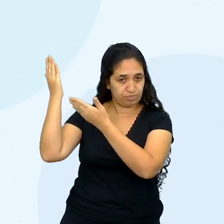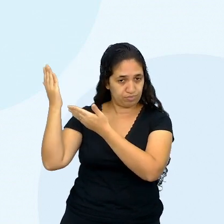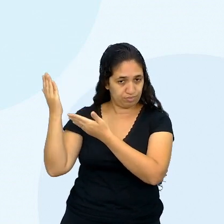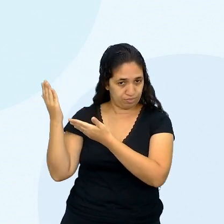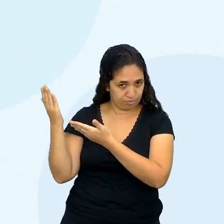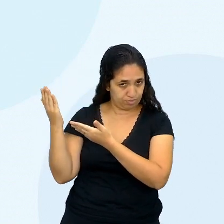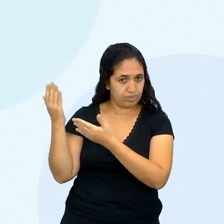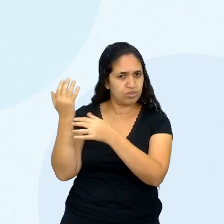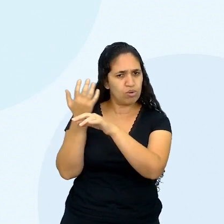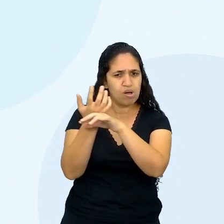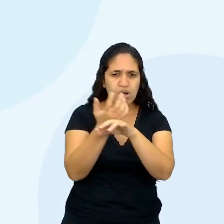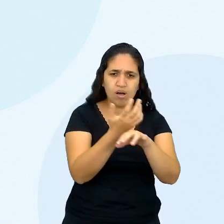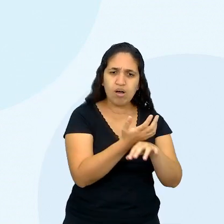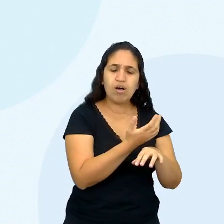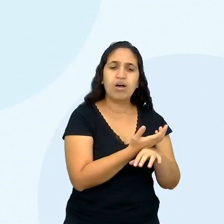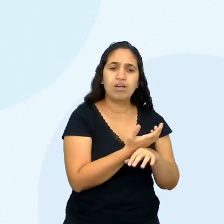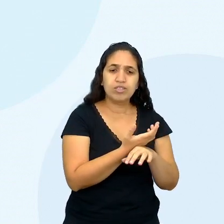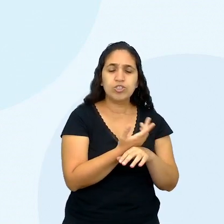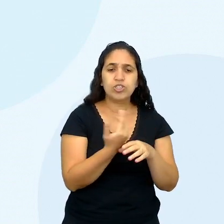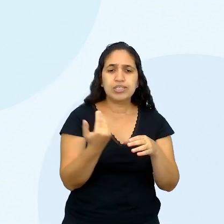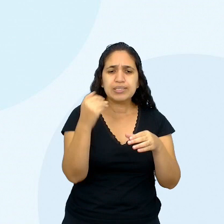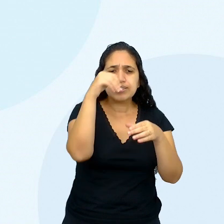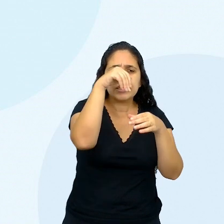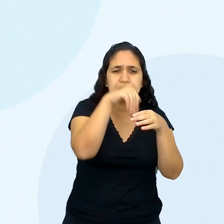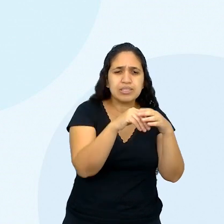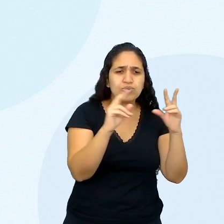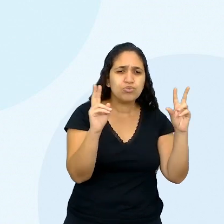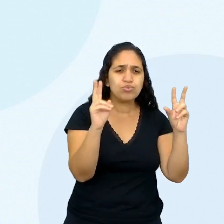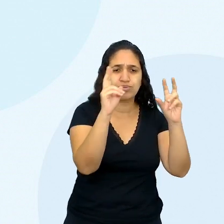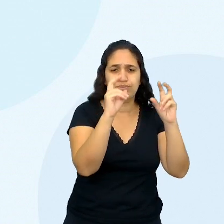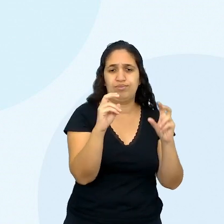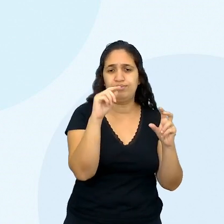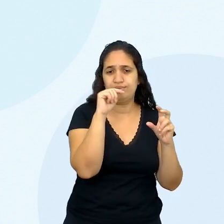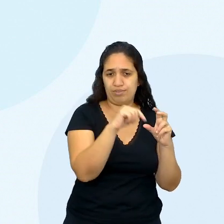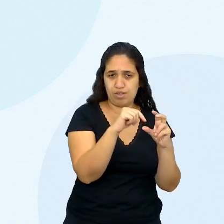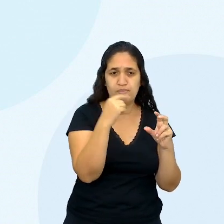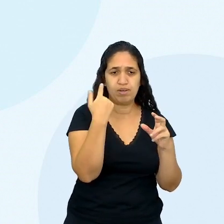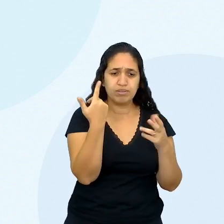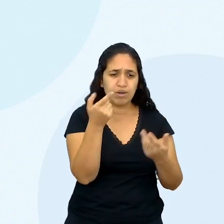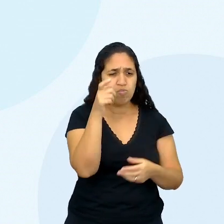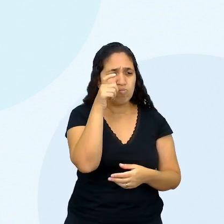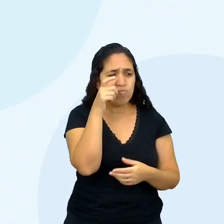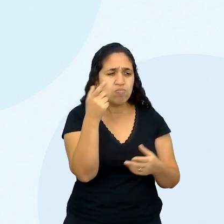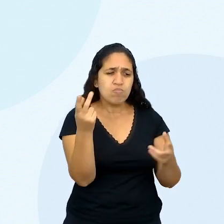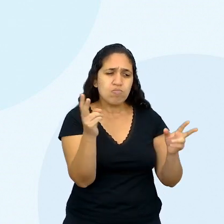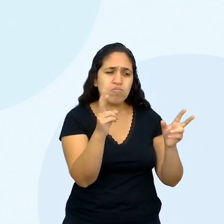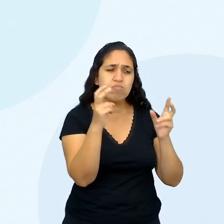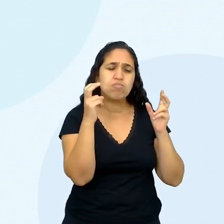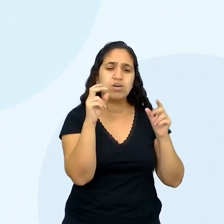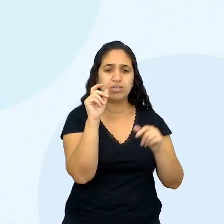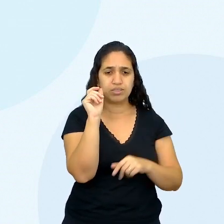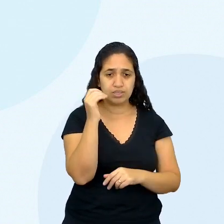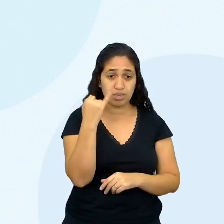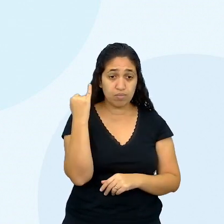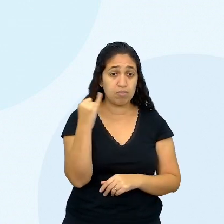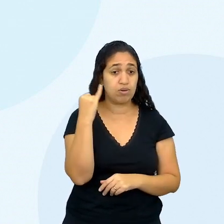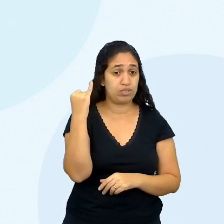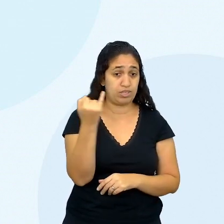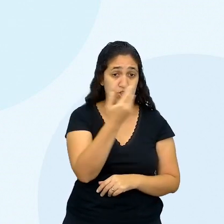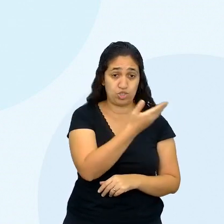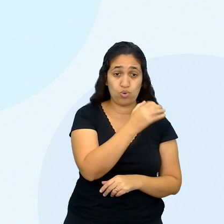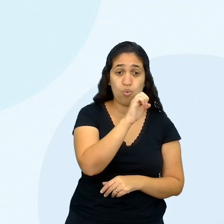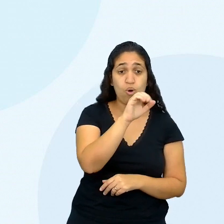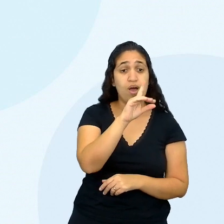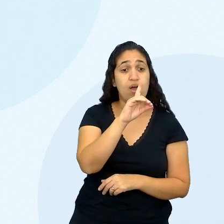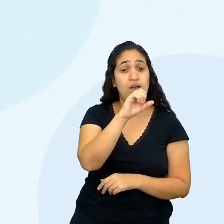eles trabalham, né, dentro da temática. Então, é importante a gente observar que tudo aquilo que o Edson